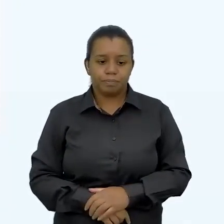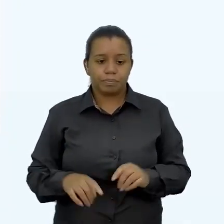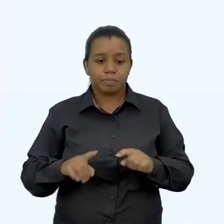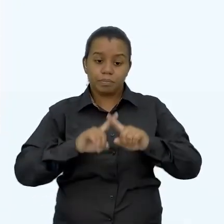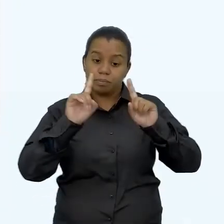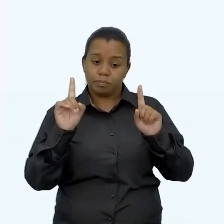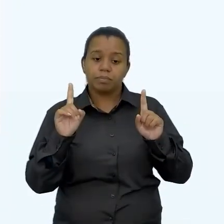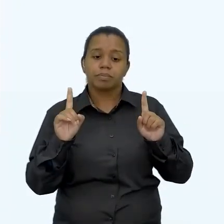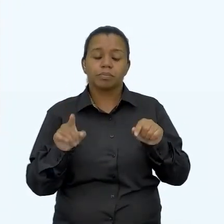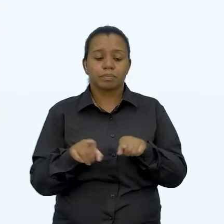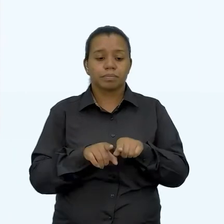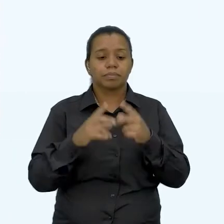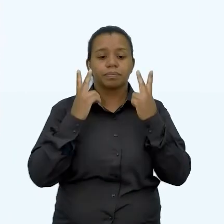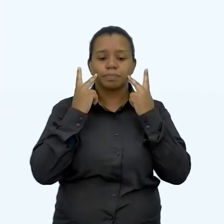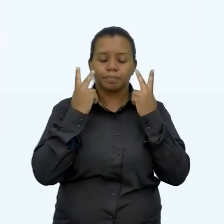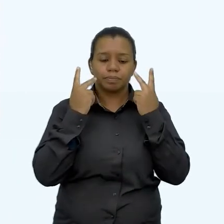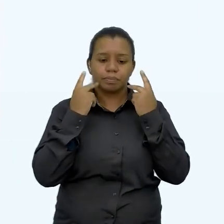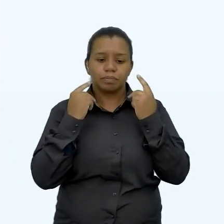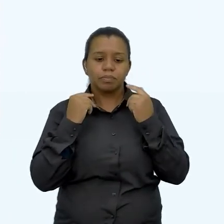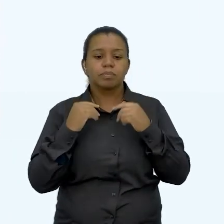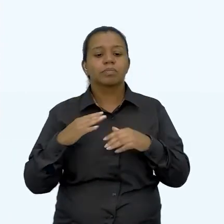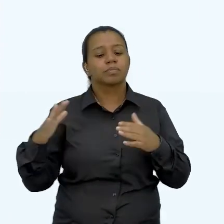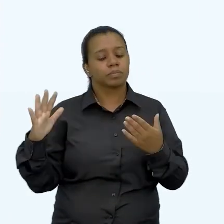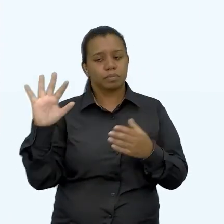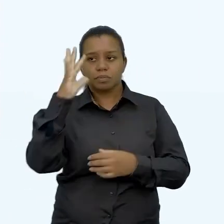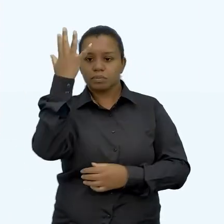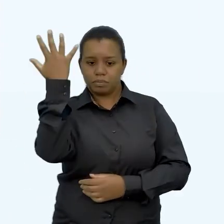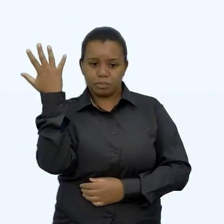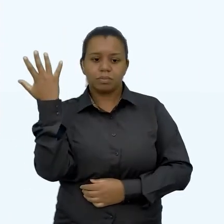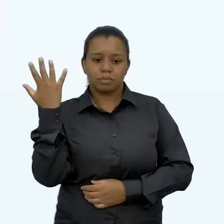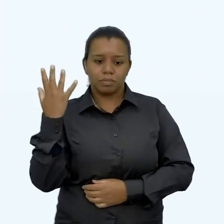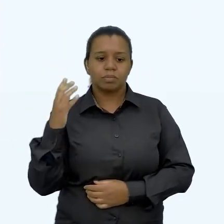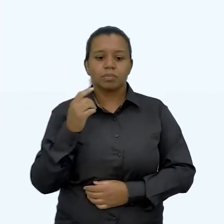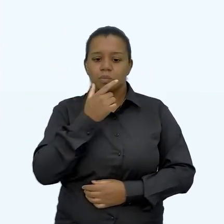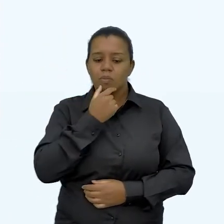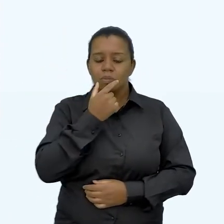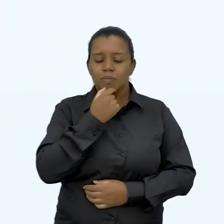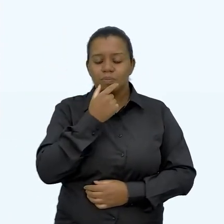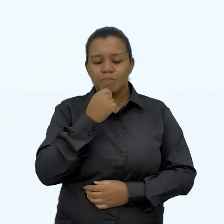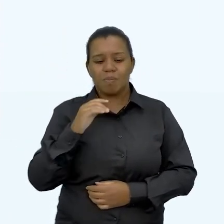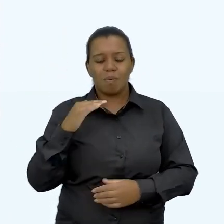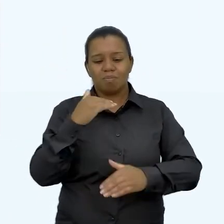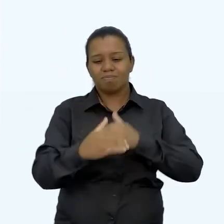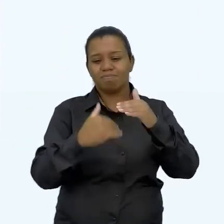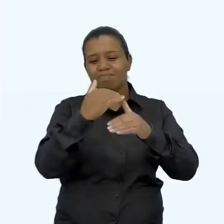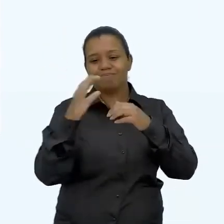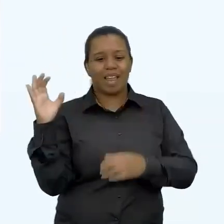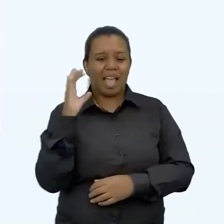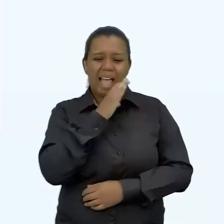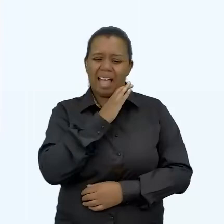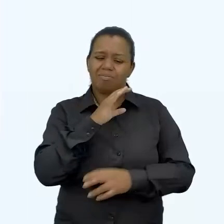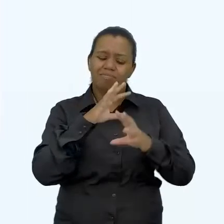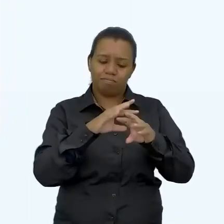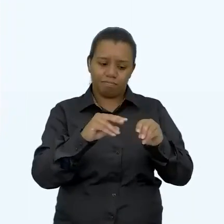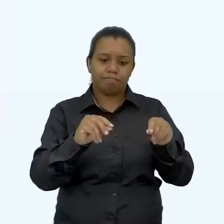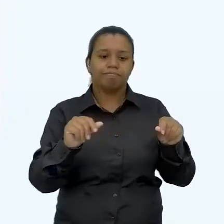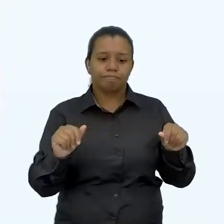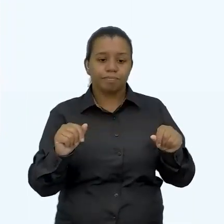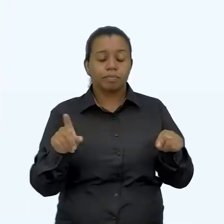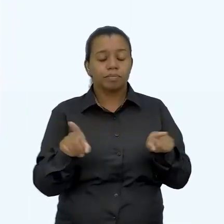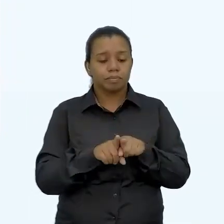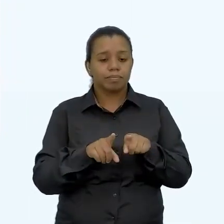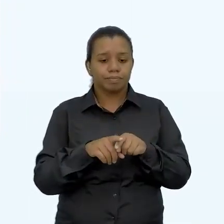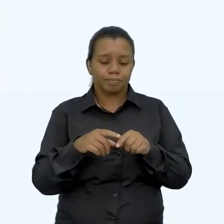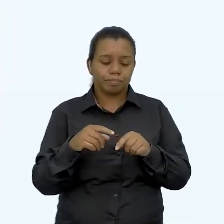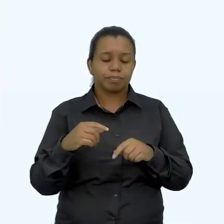Apesar de naturais, alguns desses processos têm sido acelerados pela ação humana, principalmente em